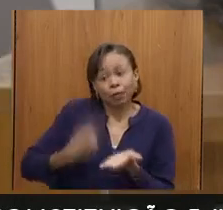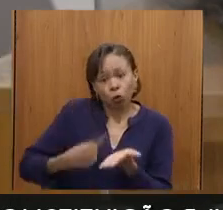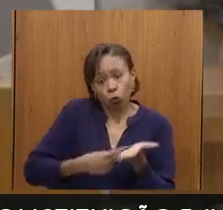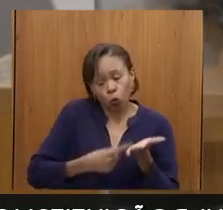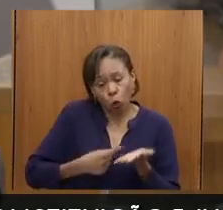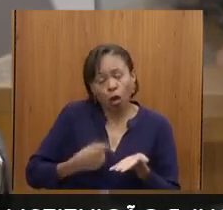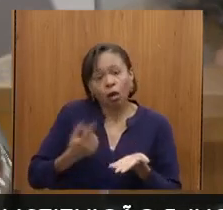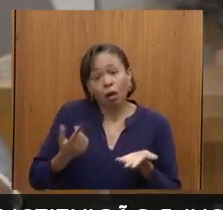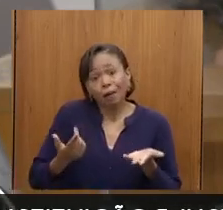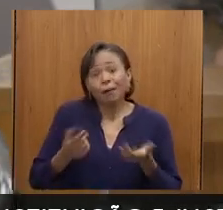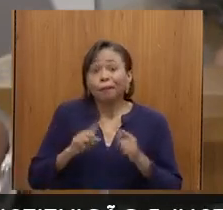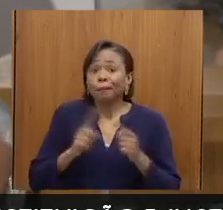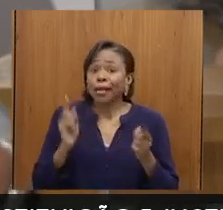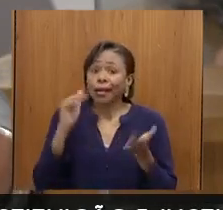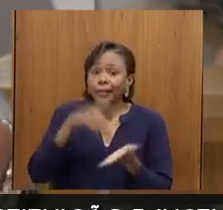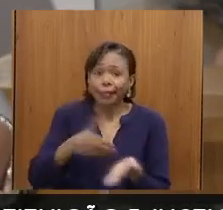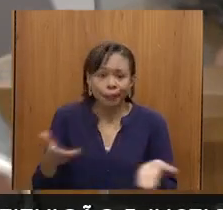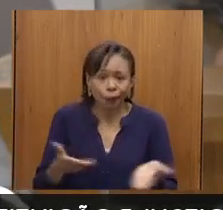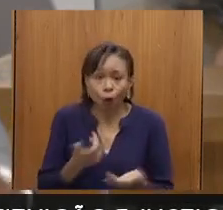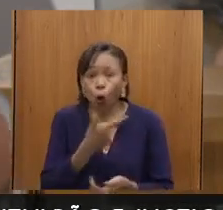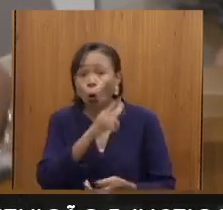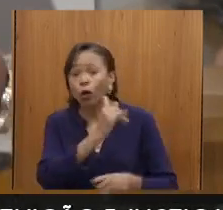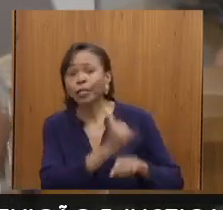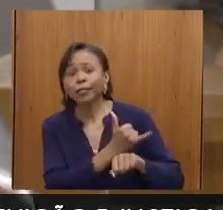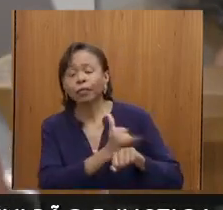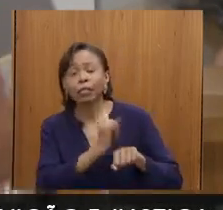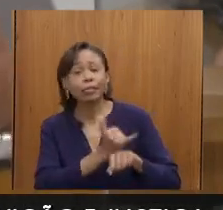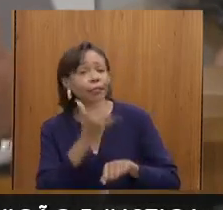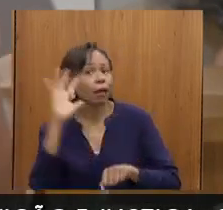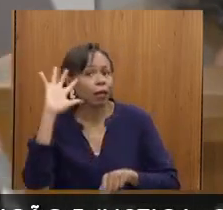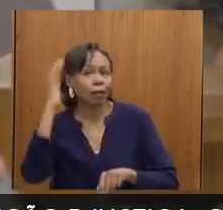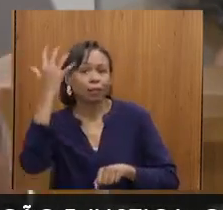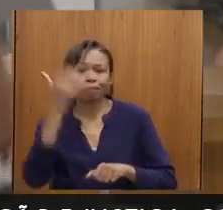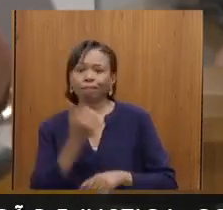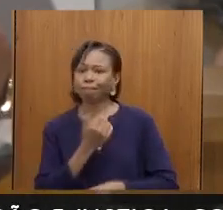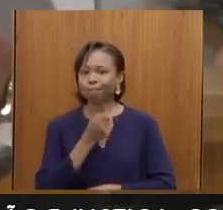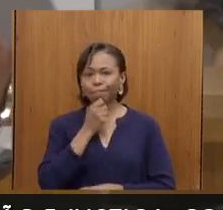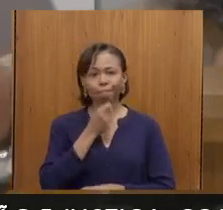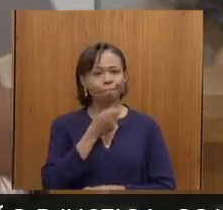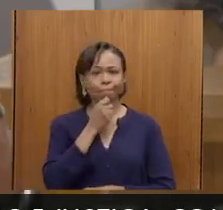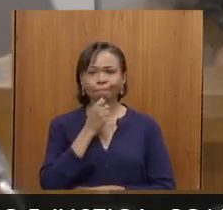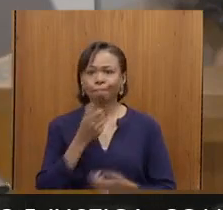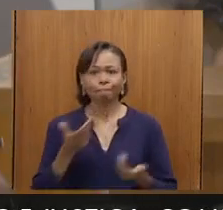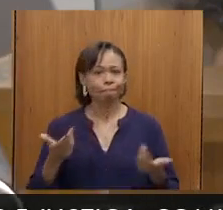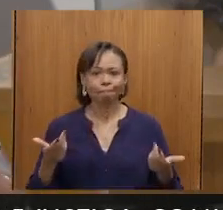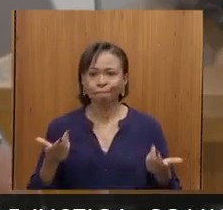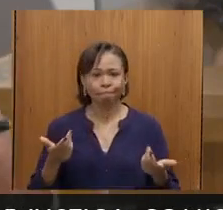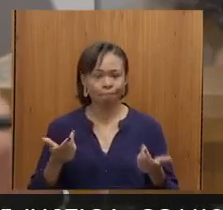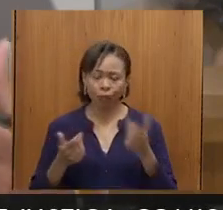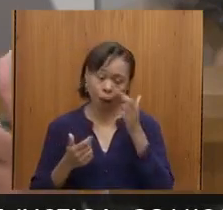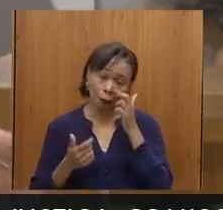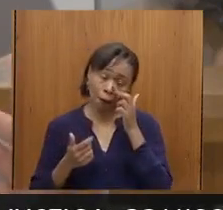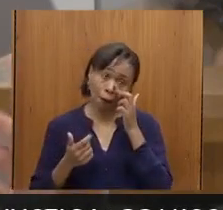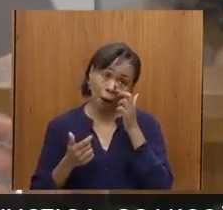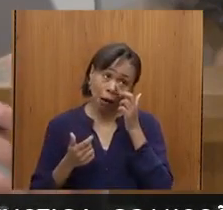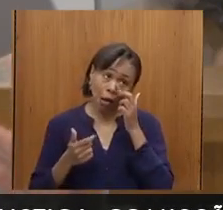mas o fato é que até hoje essa outra alternativa não apareceu. E isso fica muito